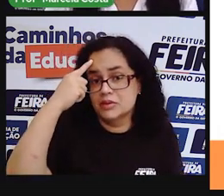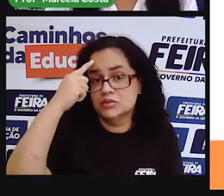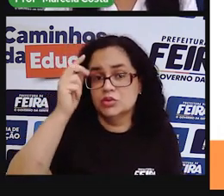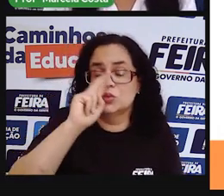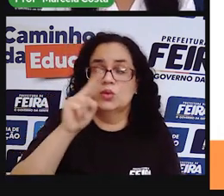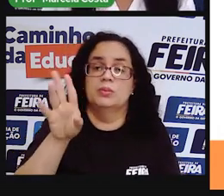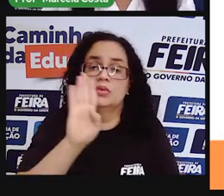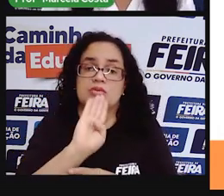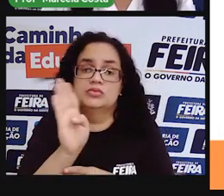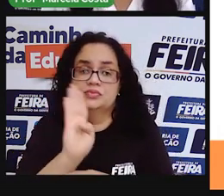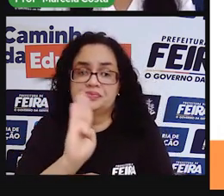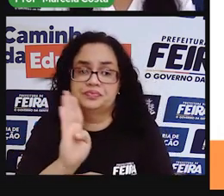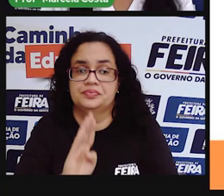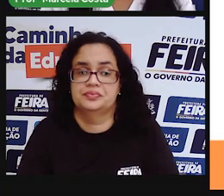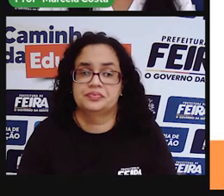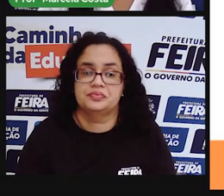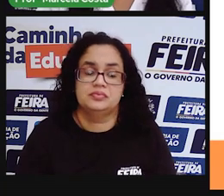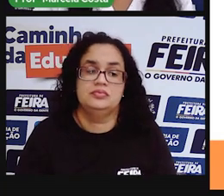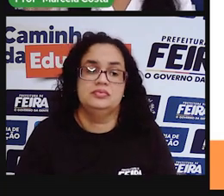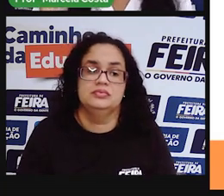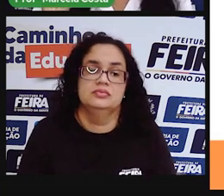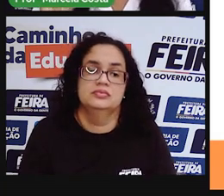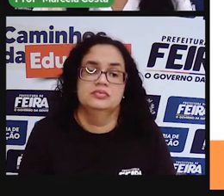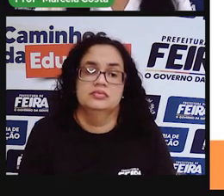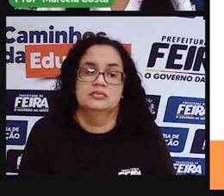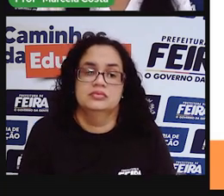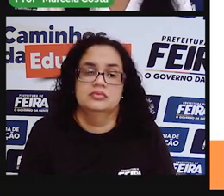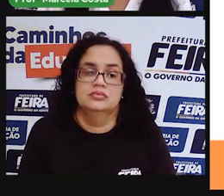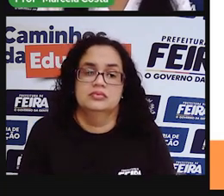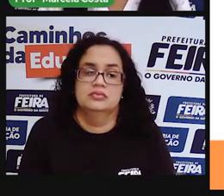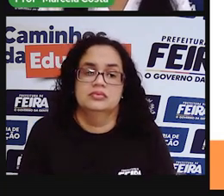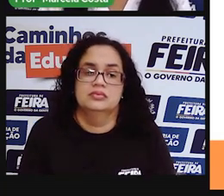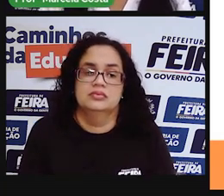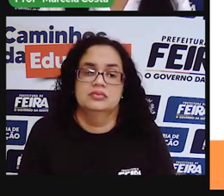filme. E aí,